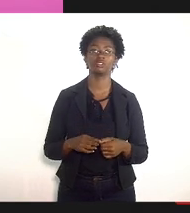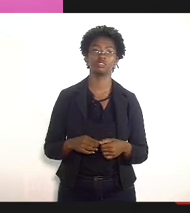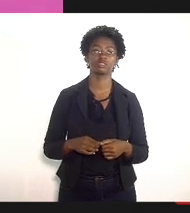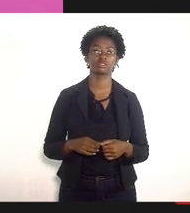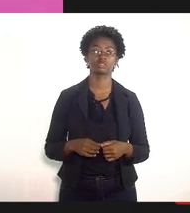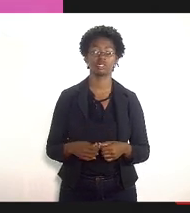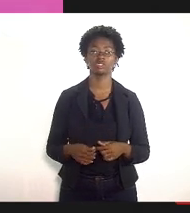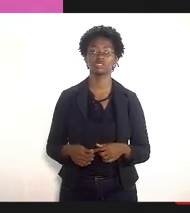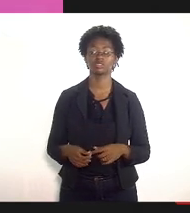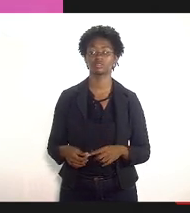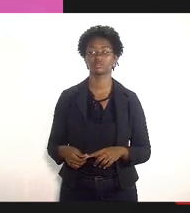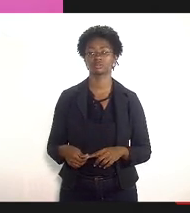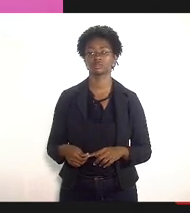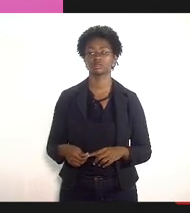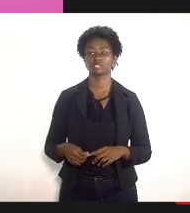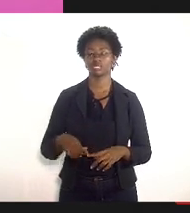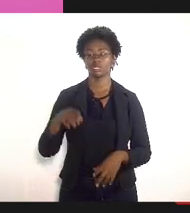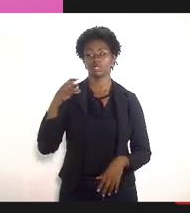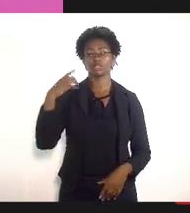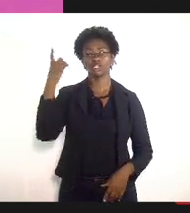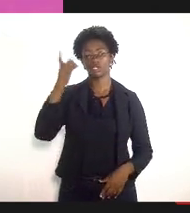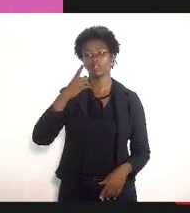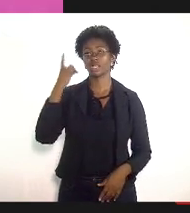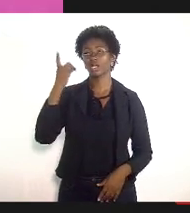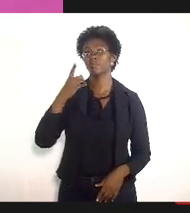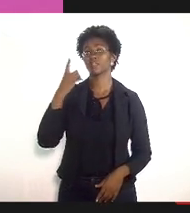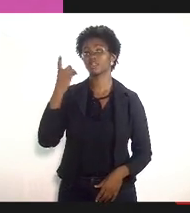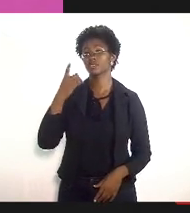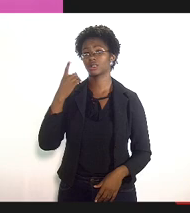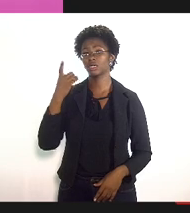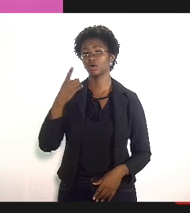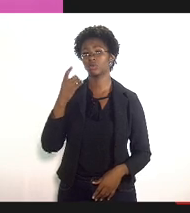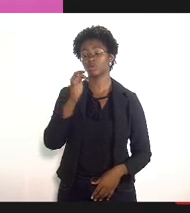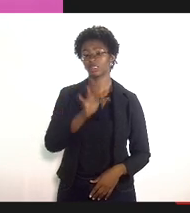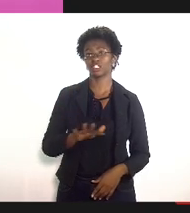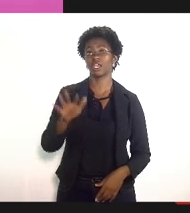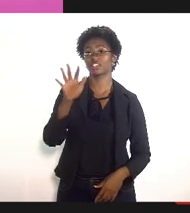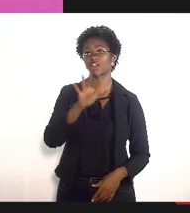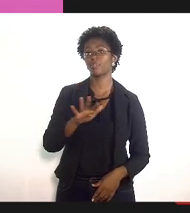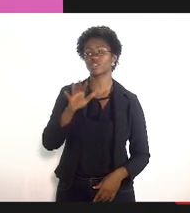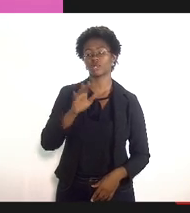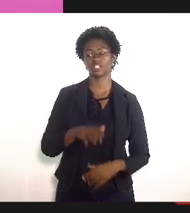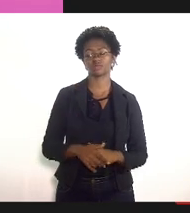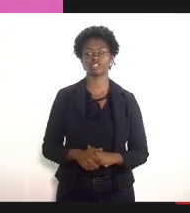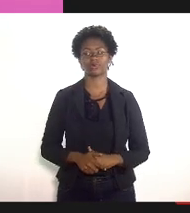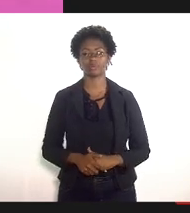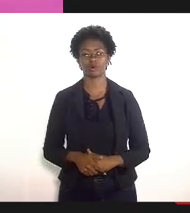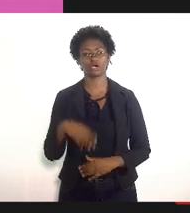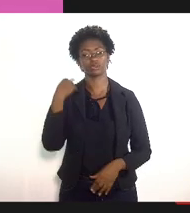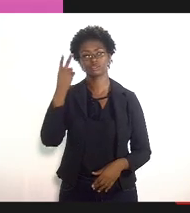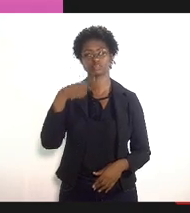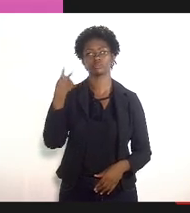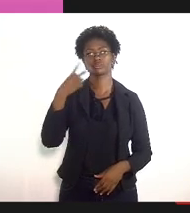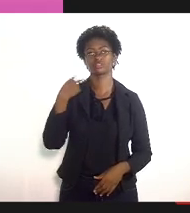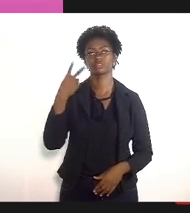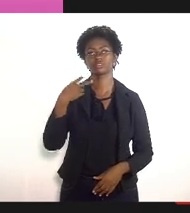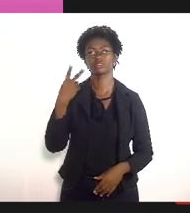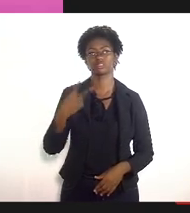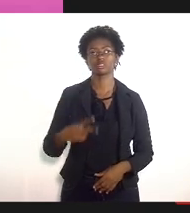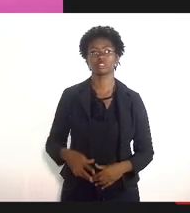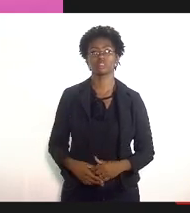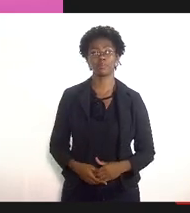externa, com deputados federais, com deputados estaduais e com vereadores, para que a gente